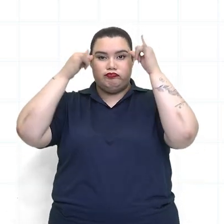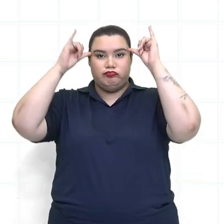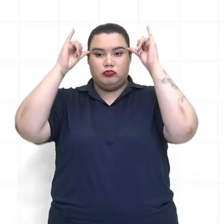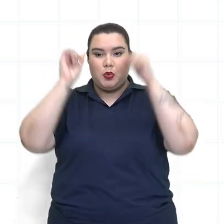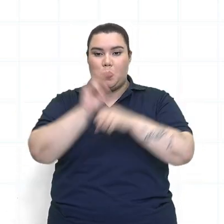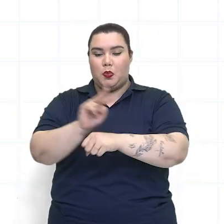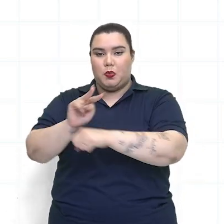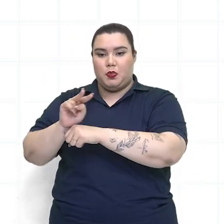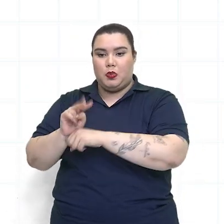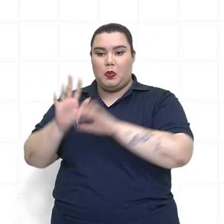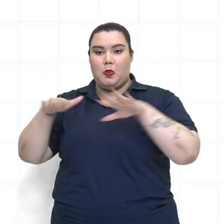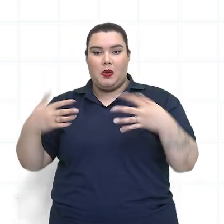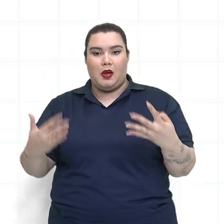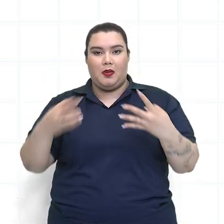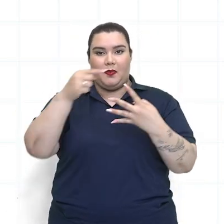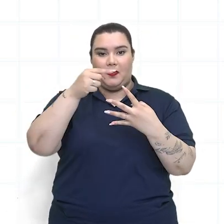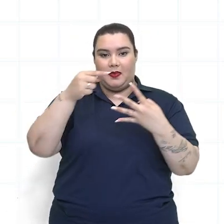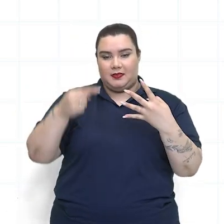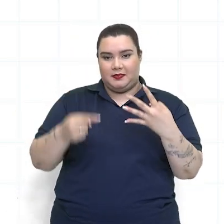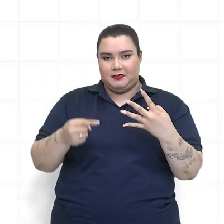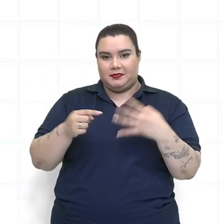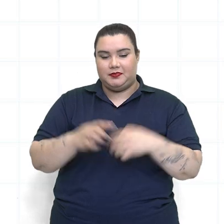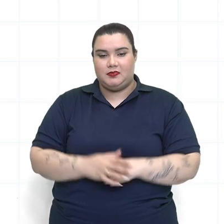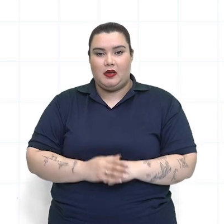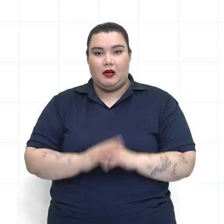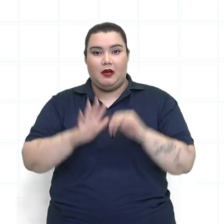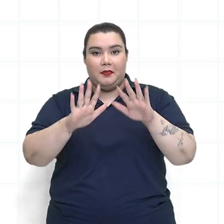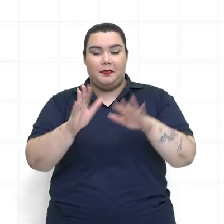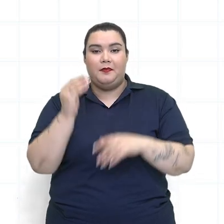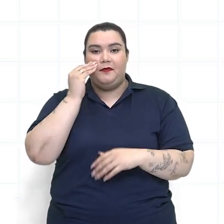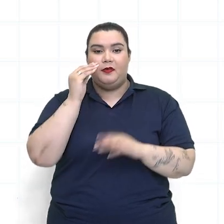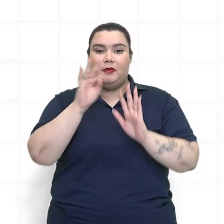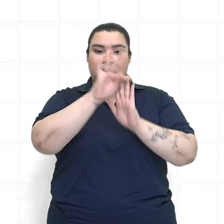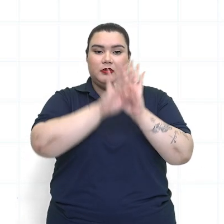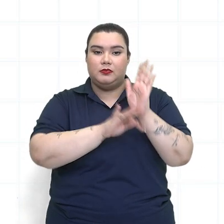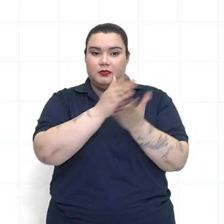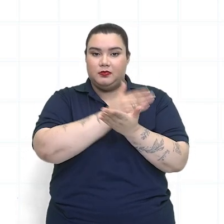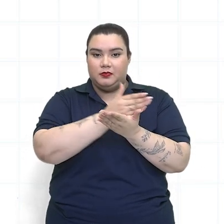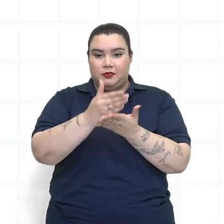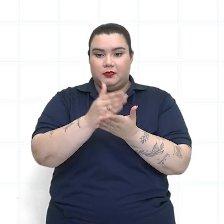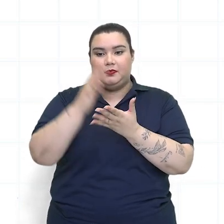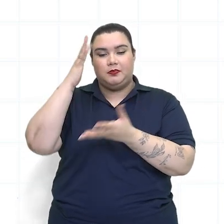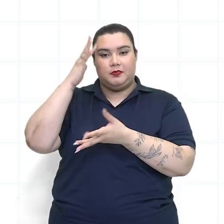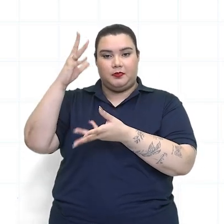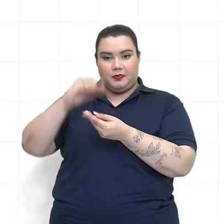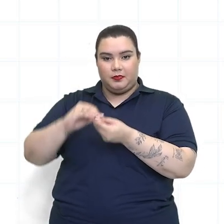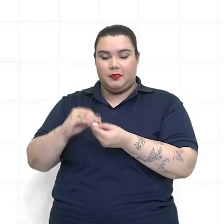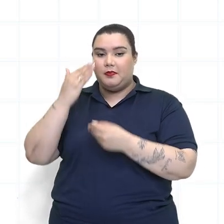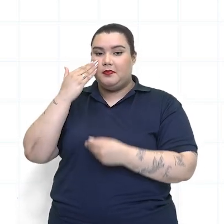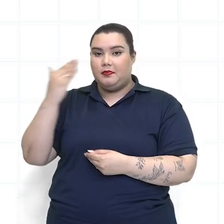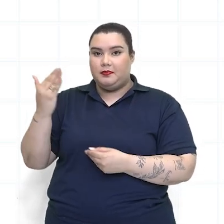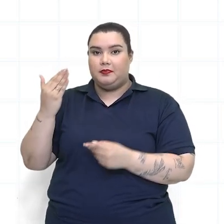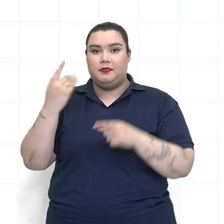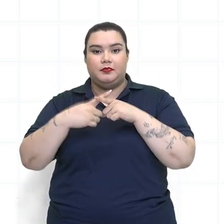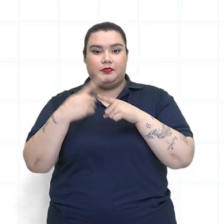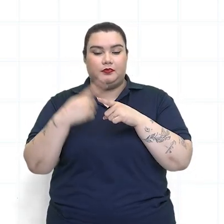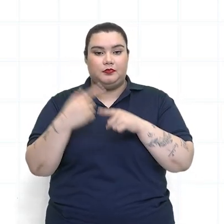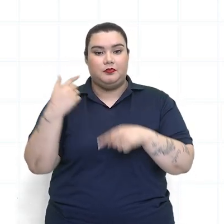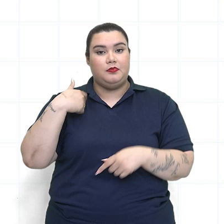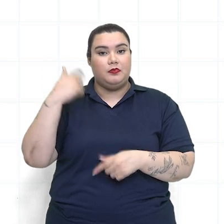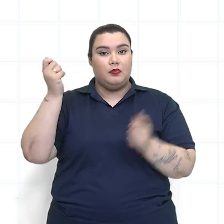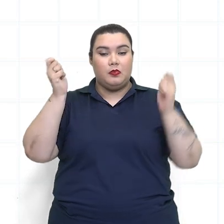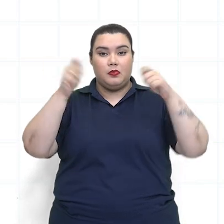de gado. Então, a gente vai voltar lá para o início do texto para poder compreendermos por quê. Para